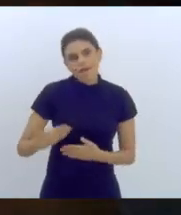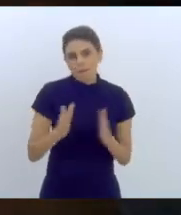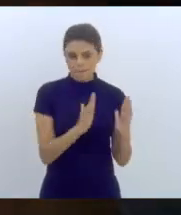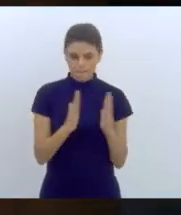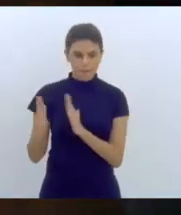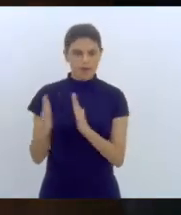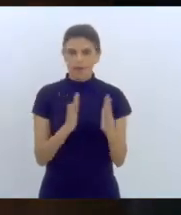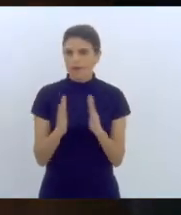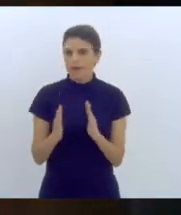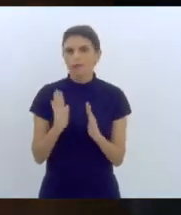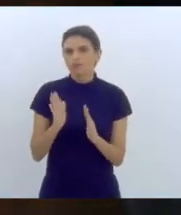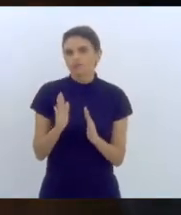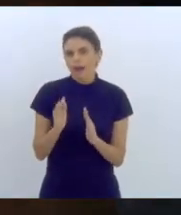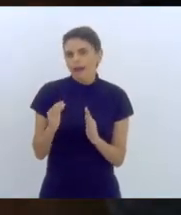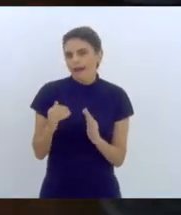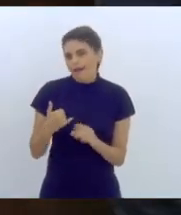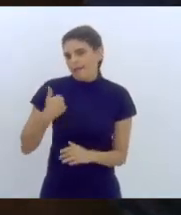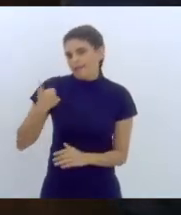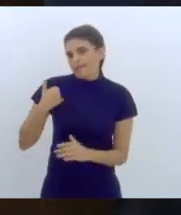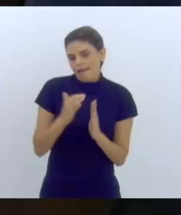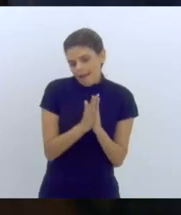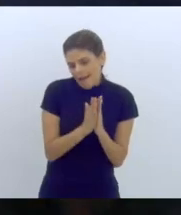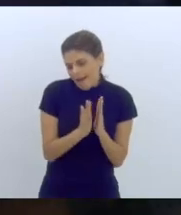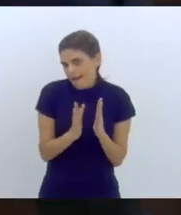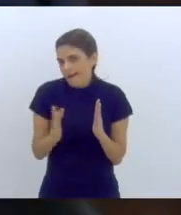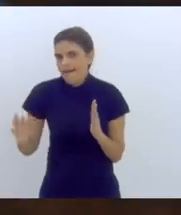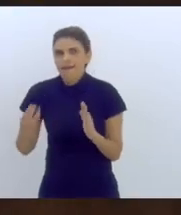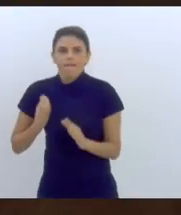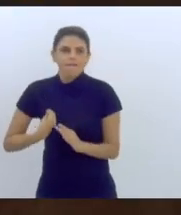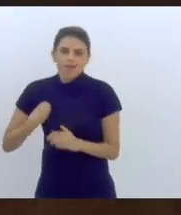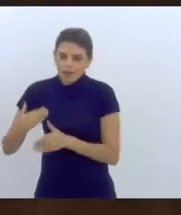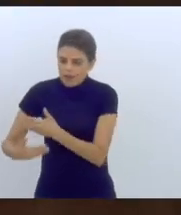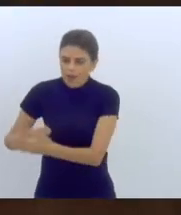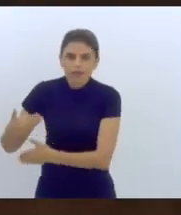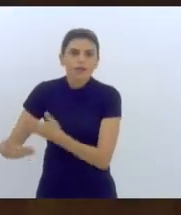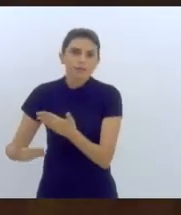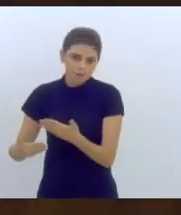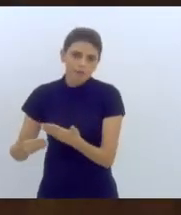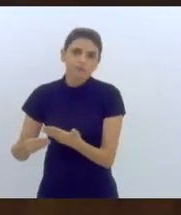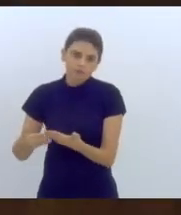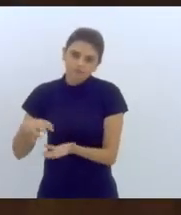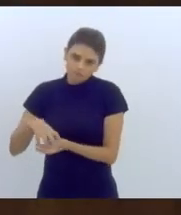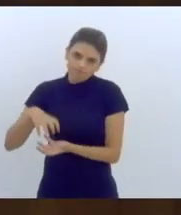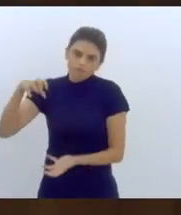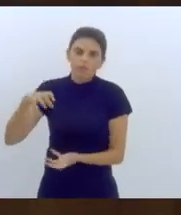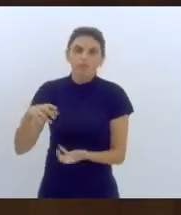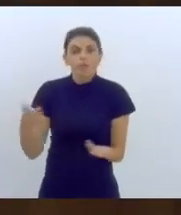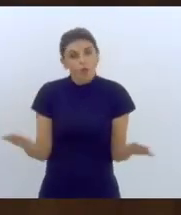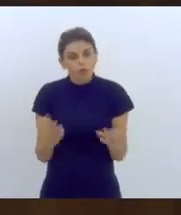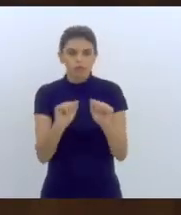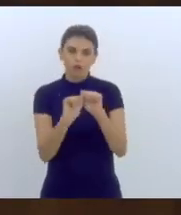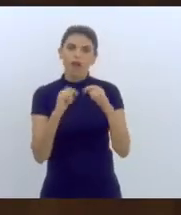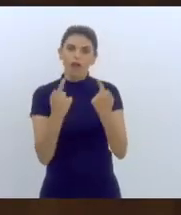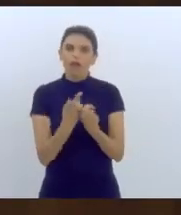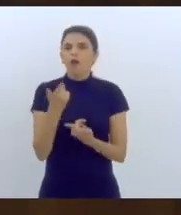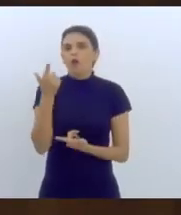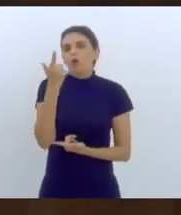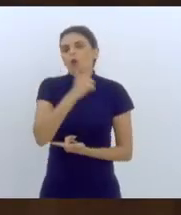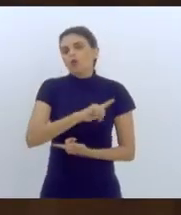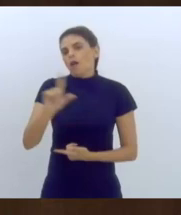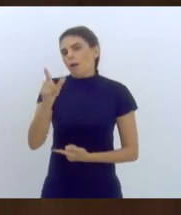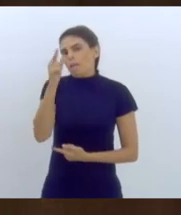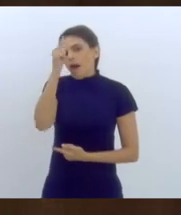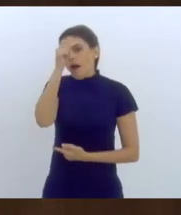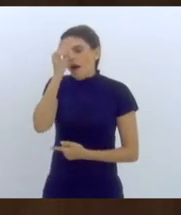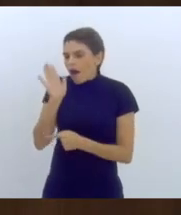período, digamos assim, a terceira parte da sua vida. E a Assembleia Legislativa hoje está corrigindo um erro muito grave,